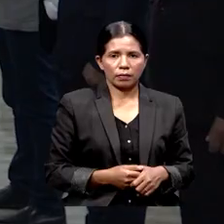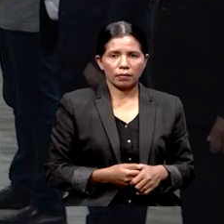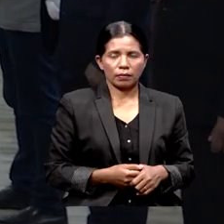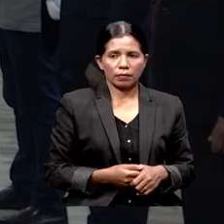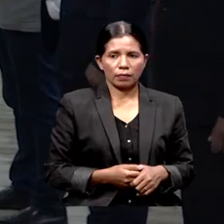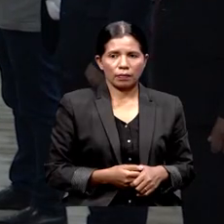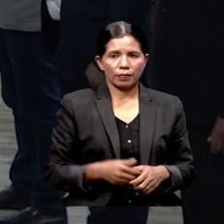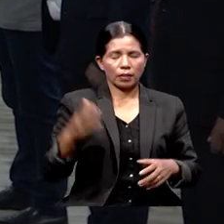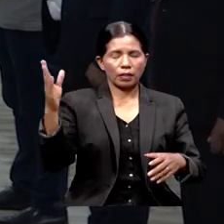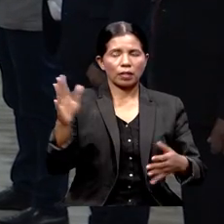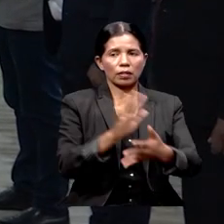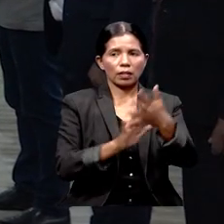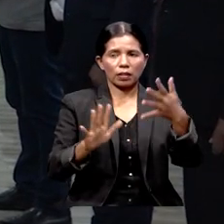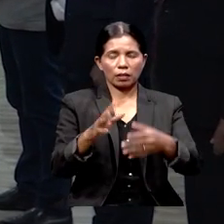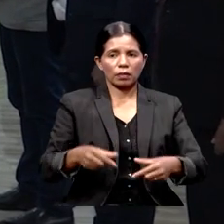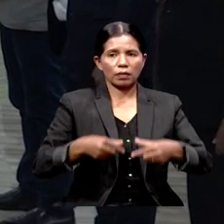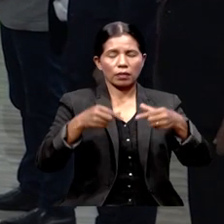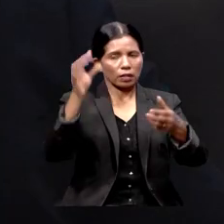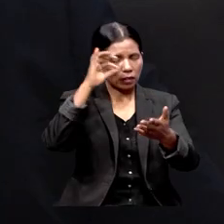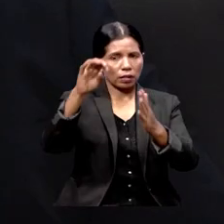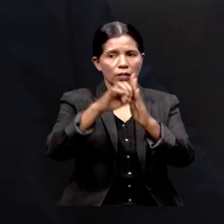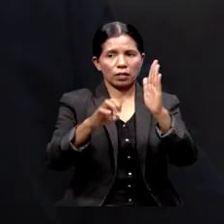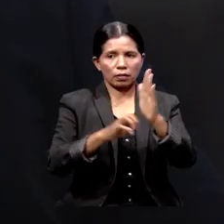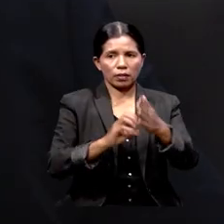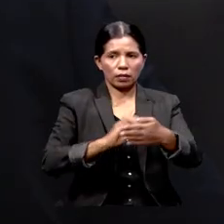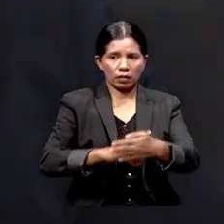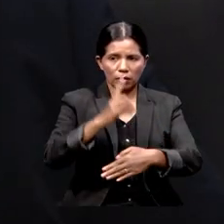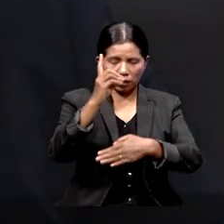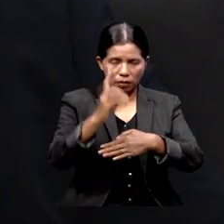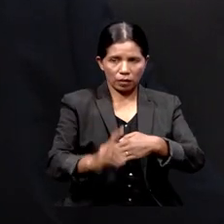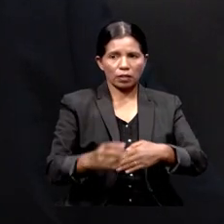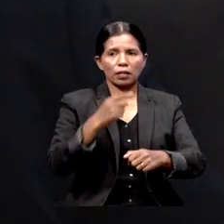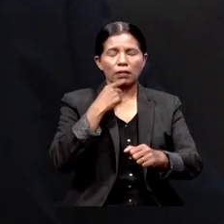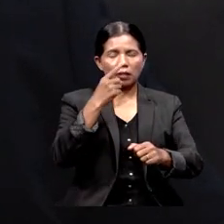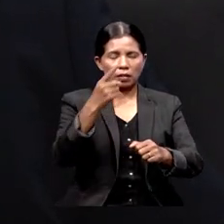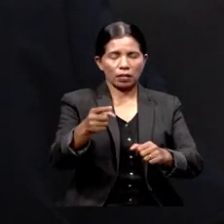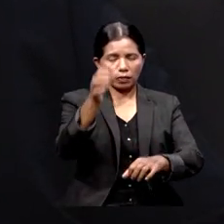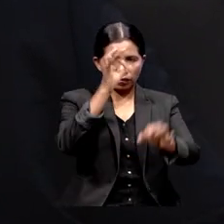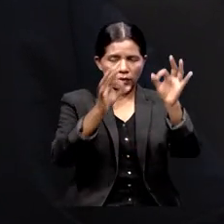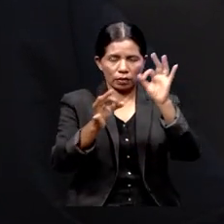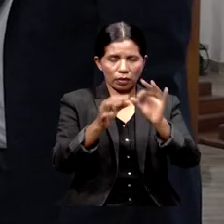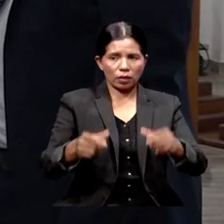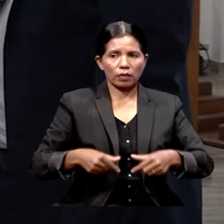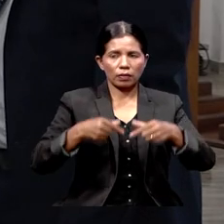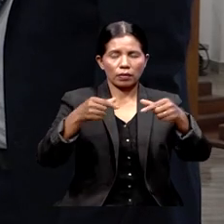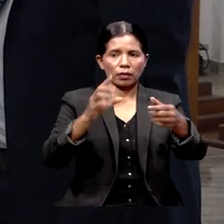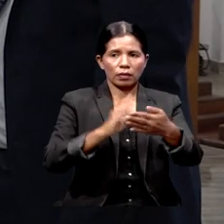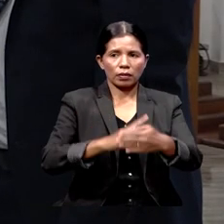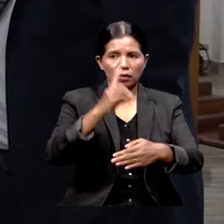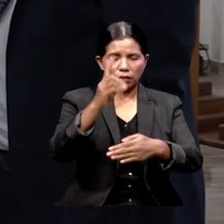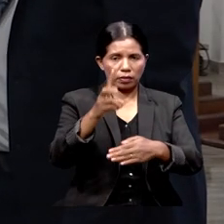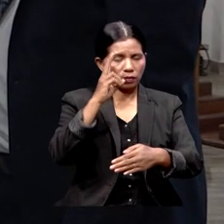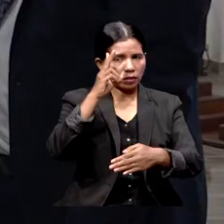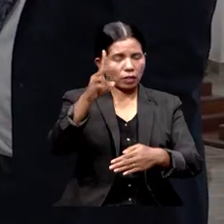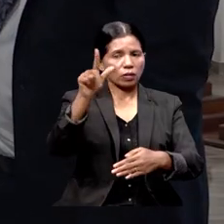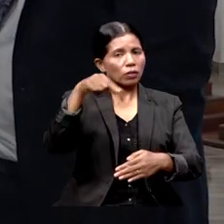E a cerimônia tomada de posse nesse secretário de Estado de Desenvolvimento Local, HTT, confiança no BFO, Bele Desenvolve Visão Governo